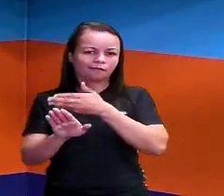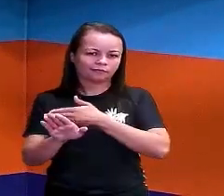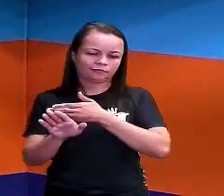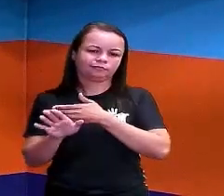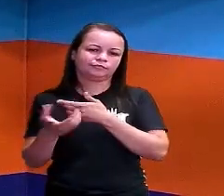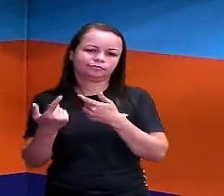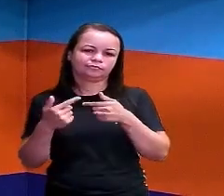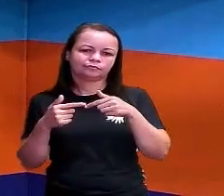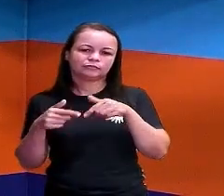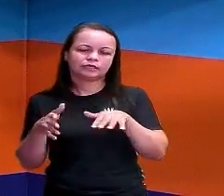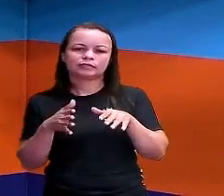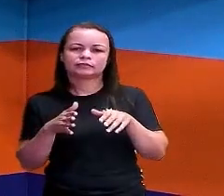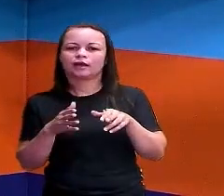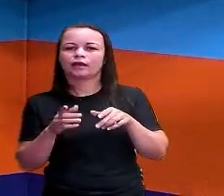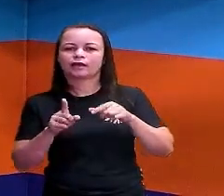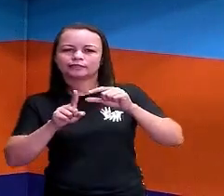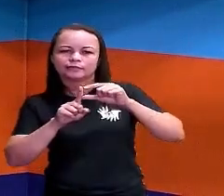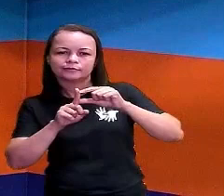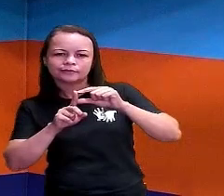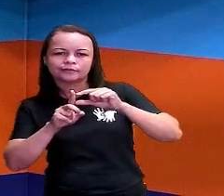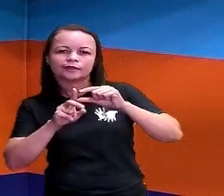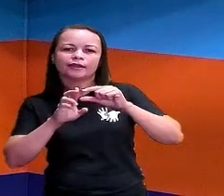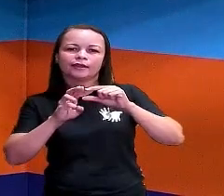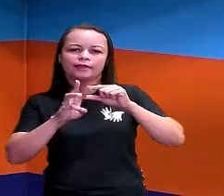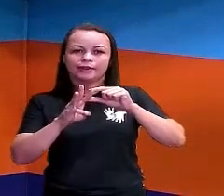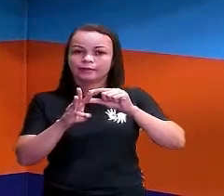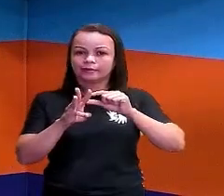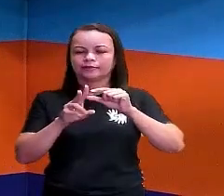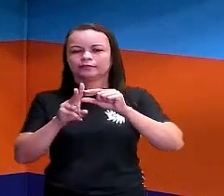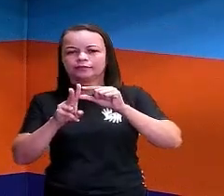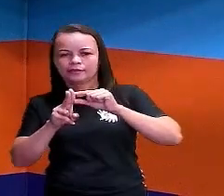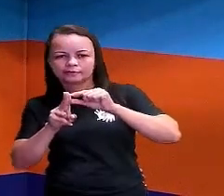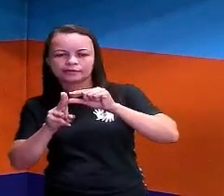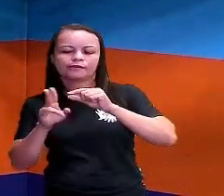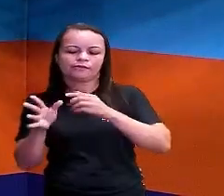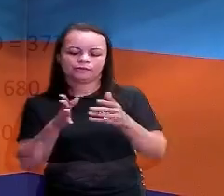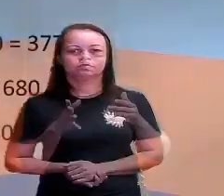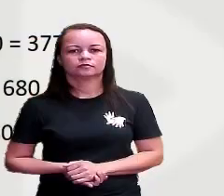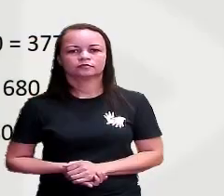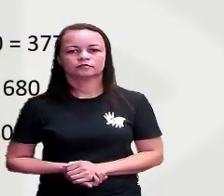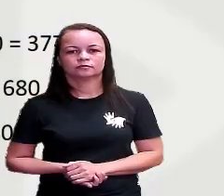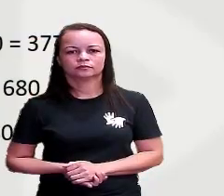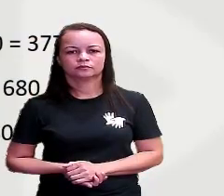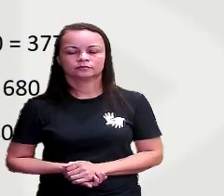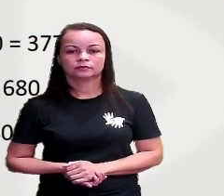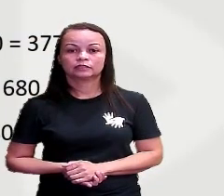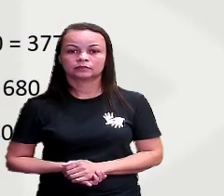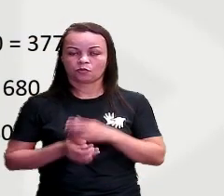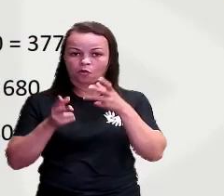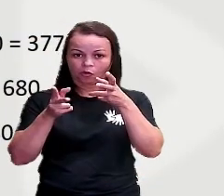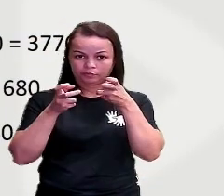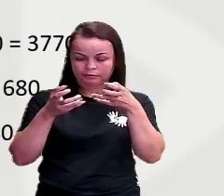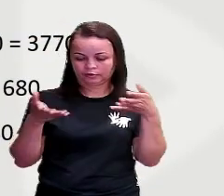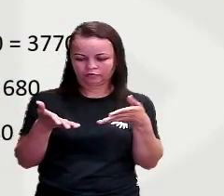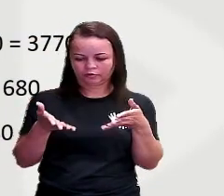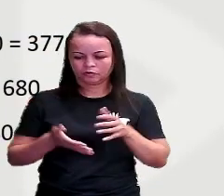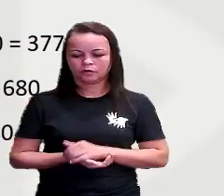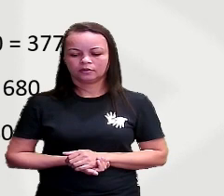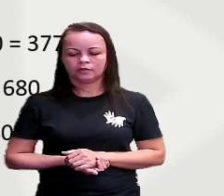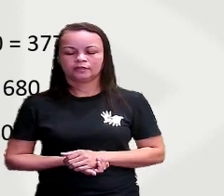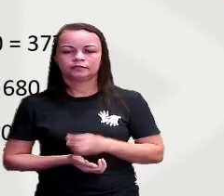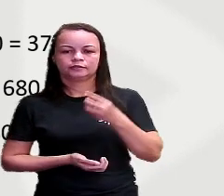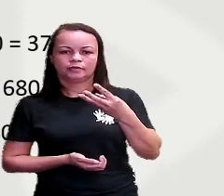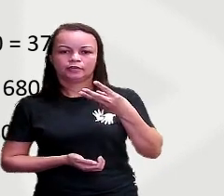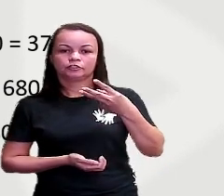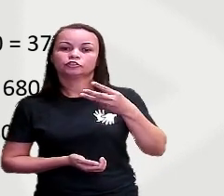da centena, da dezena, pegar aí um agrupamento para poder fazer essa subtração. Então, vejam só,